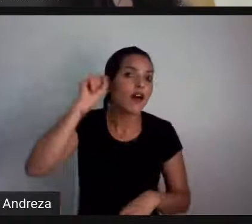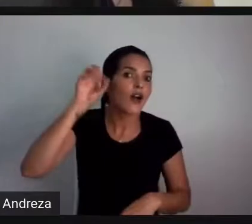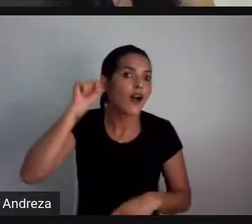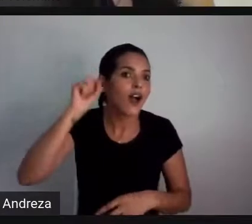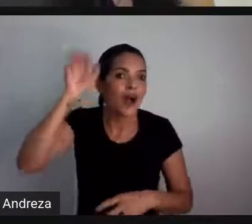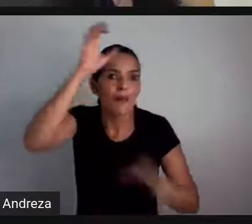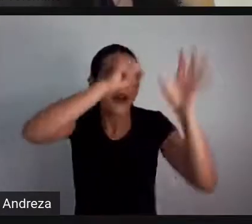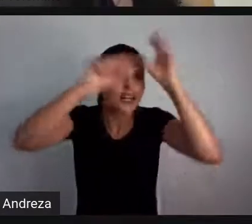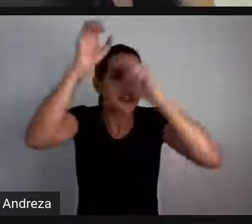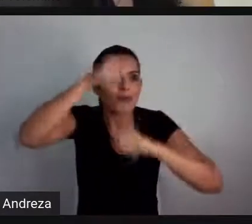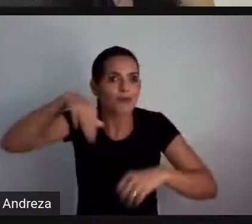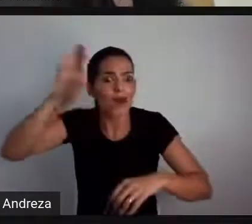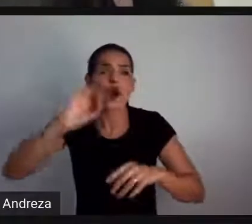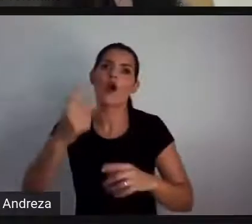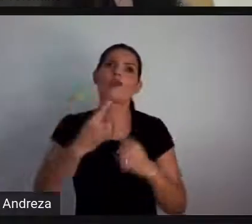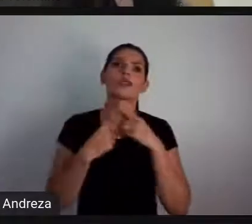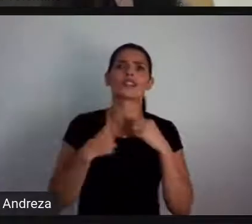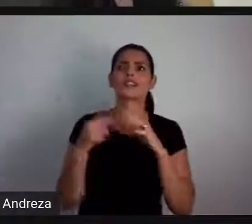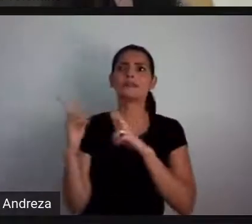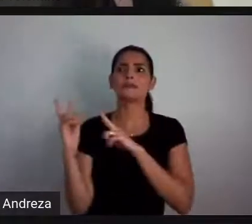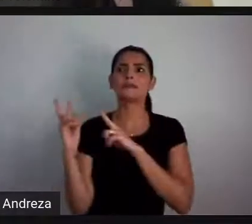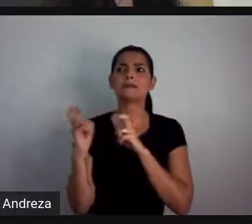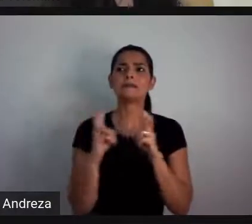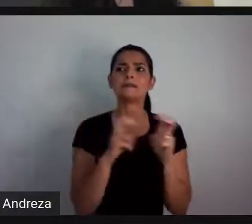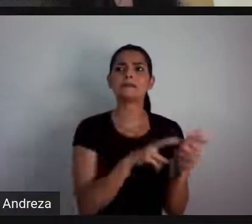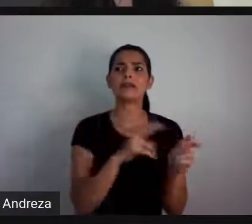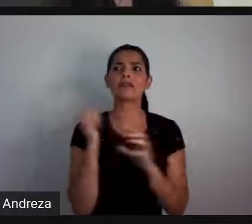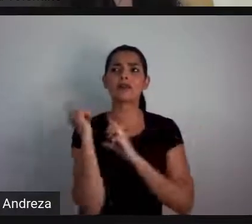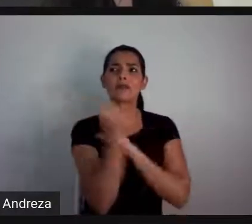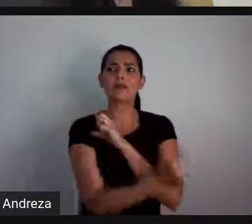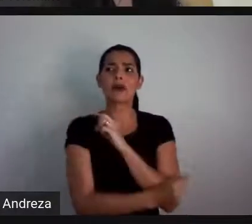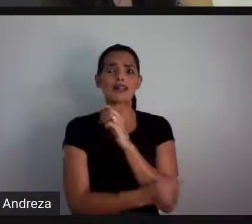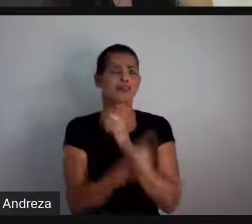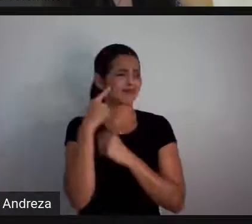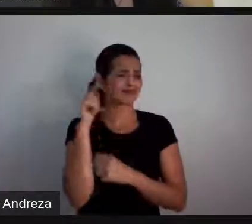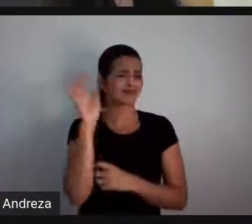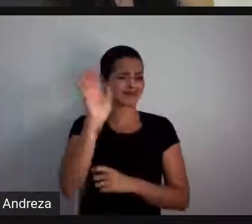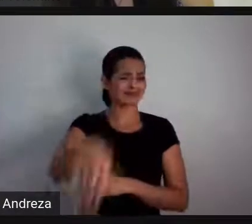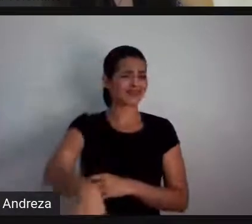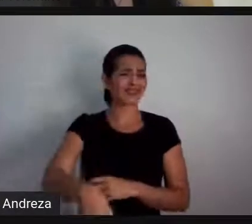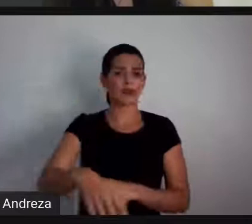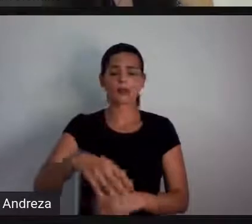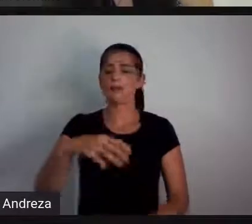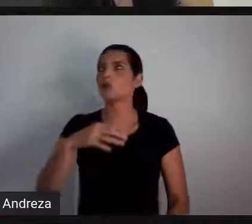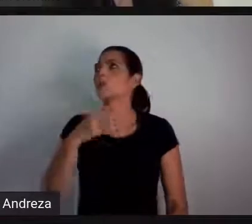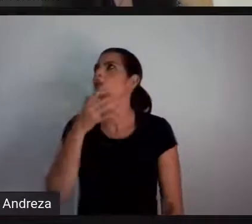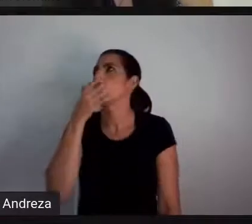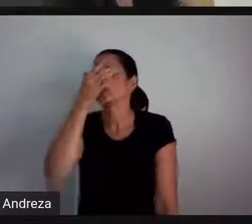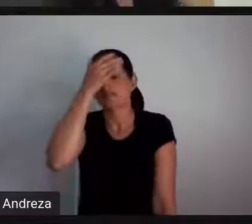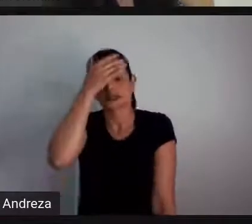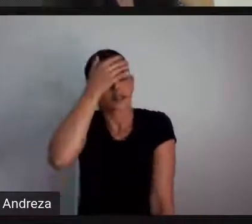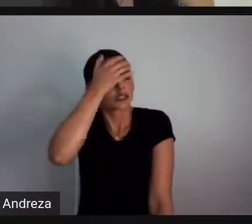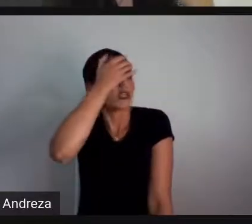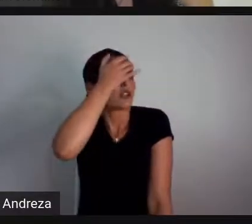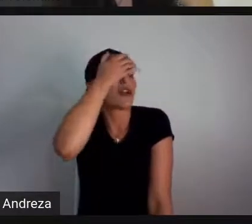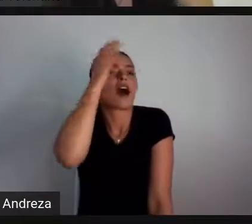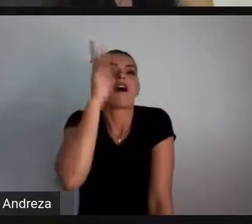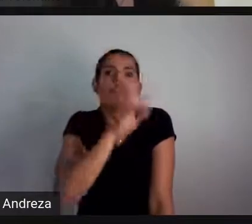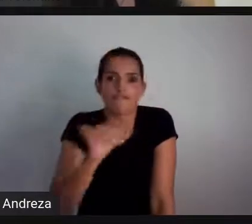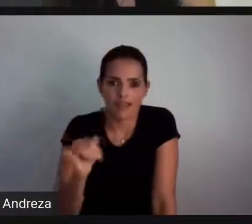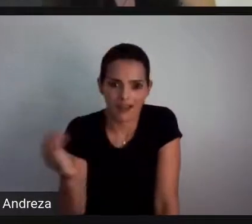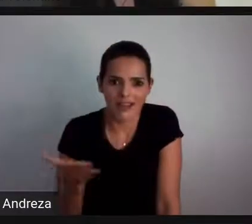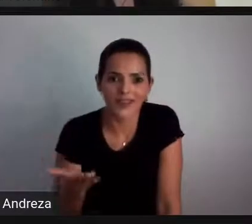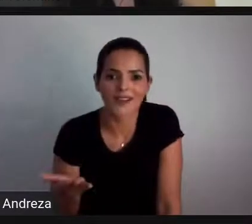sair correndo, sabe? Vem o pensamento, isso não é para mim, ou vem o pensamento, caraca, agora vai, sabe?